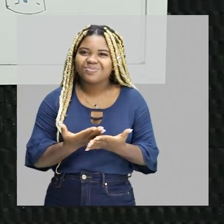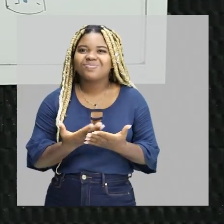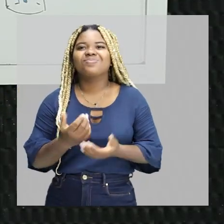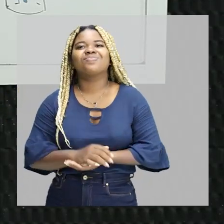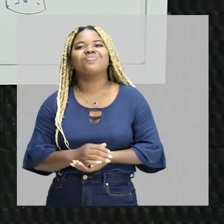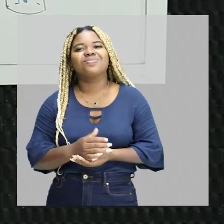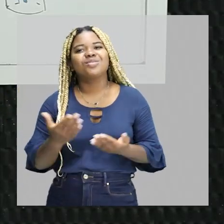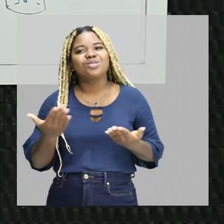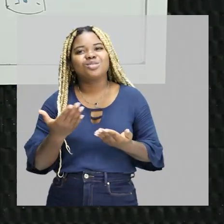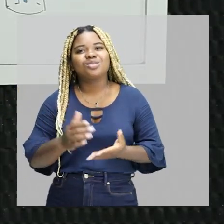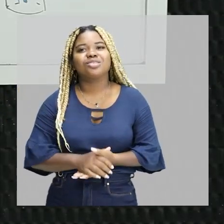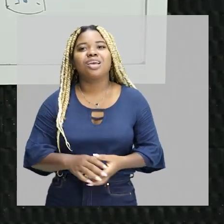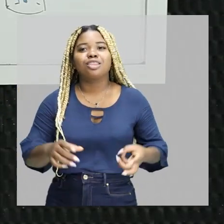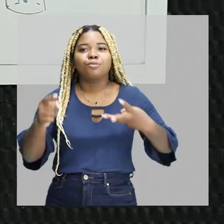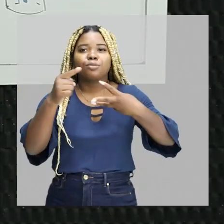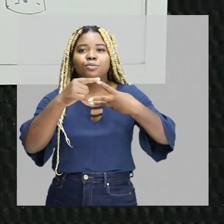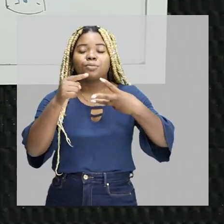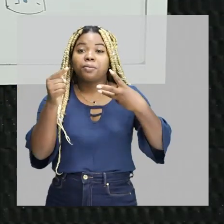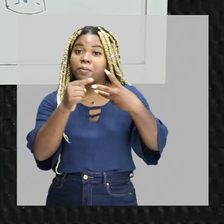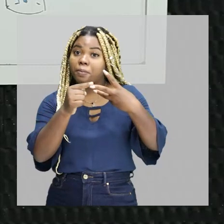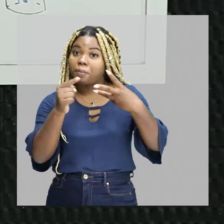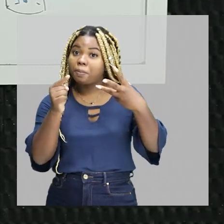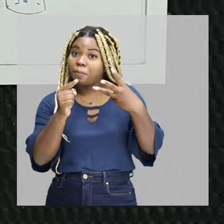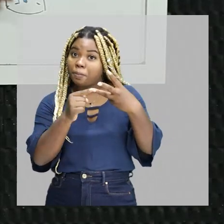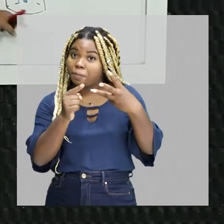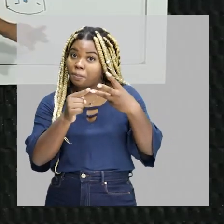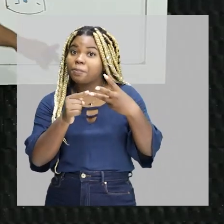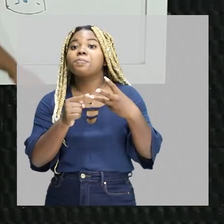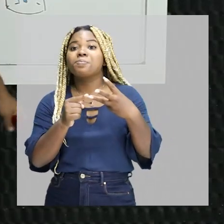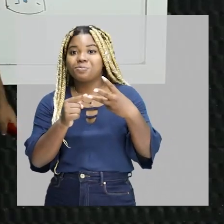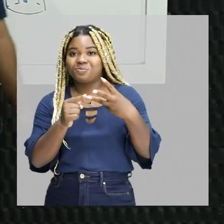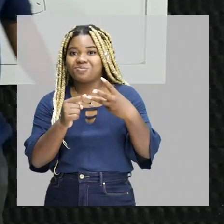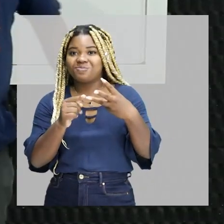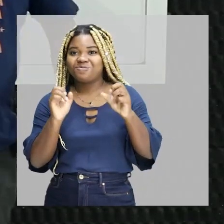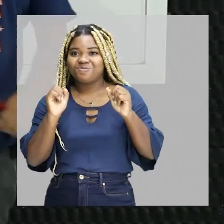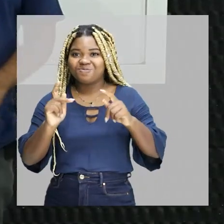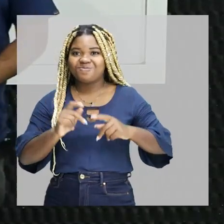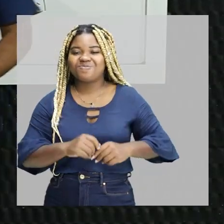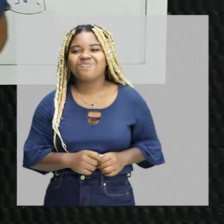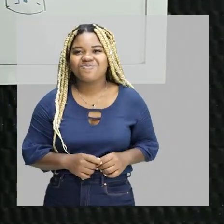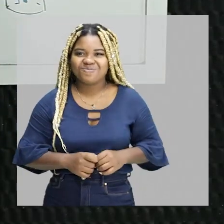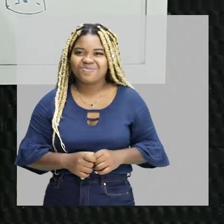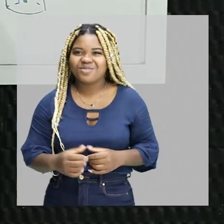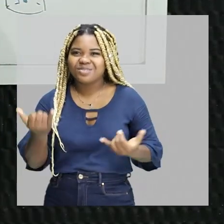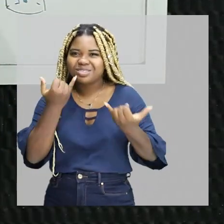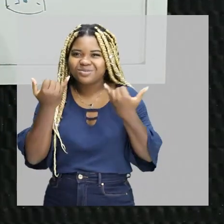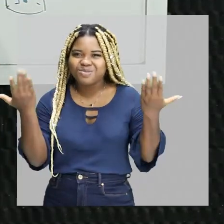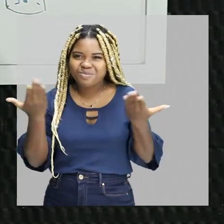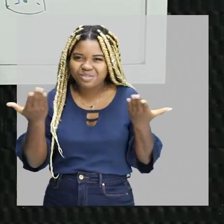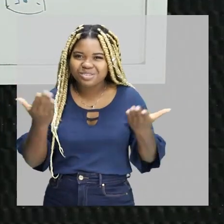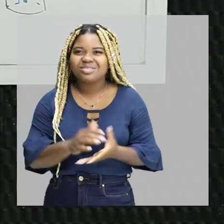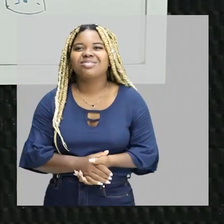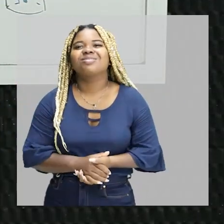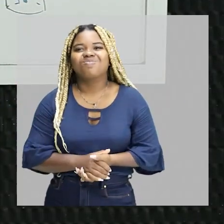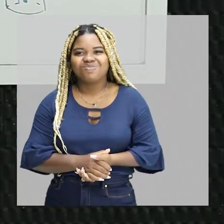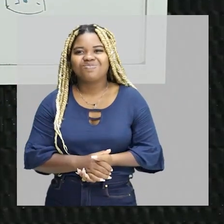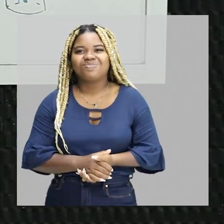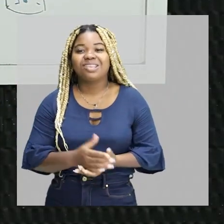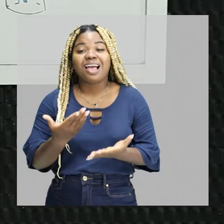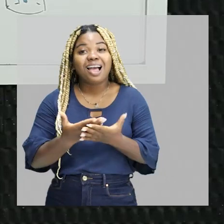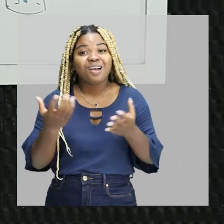densidade, falamos sobre pressão, né, nos fluidos, falamos sobre empuxo, tá ok? Com essas informações, nós